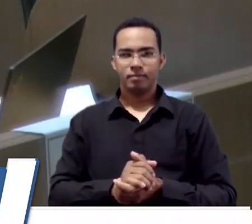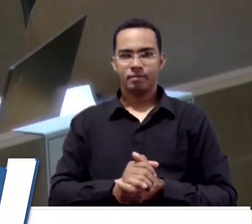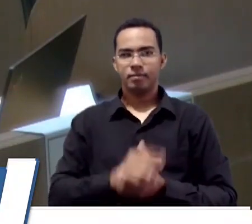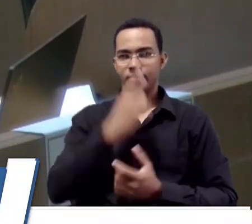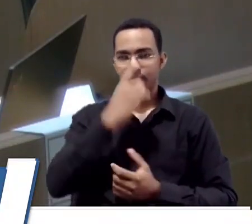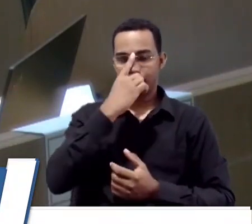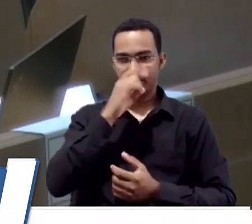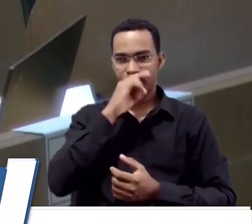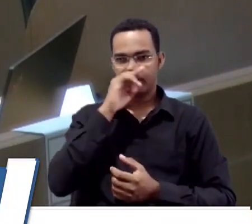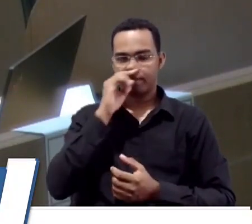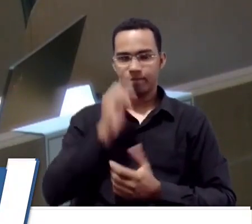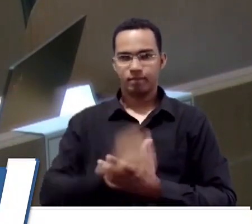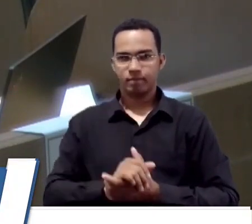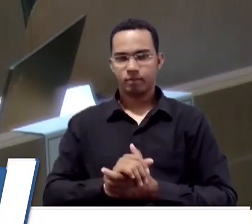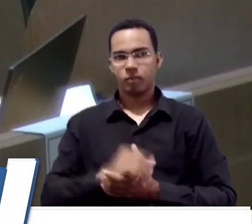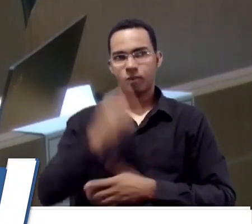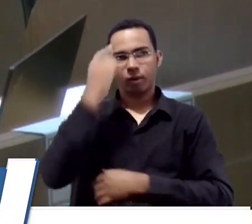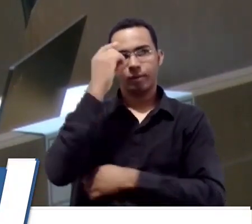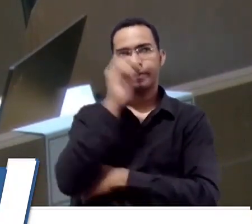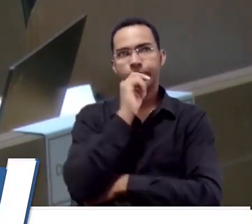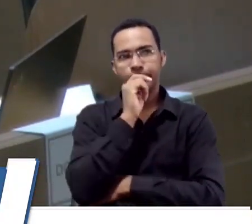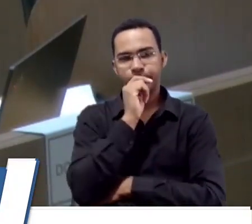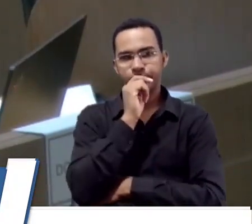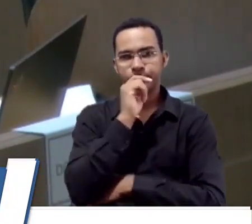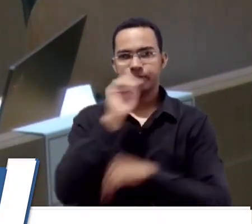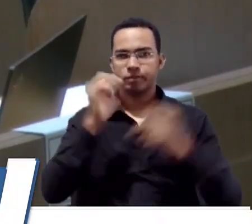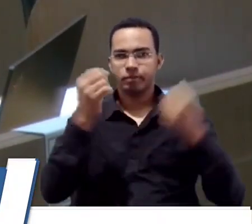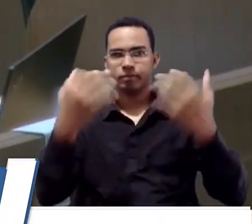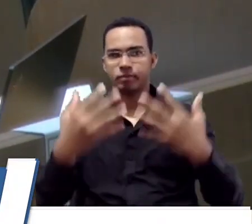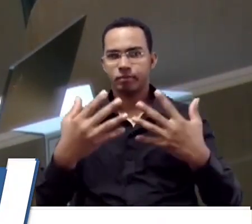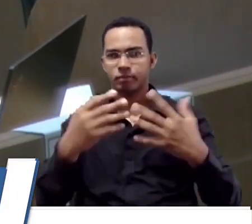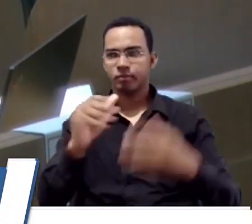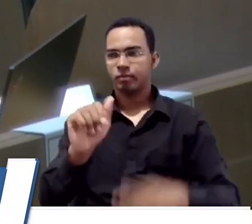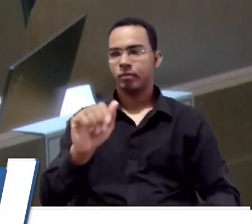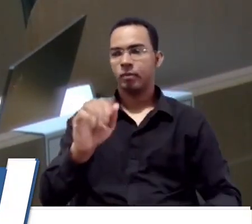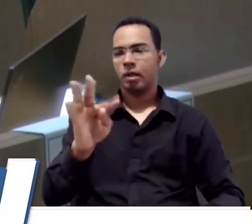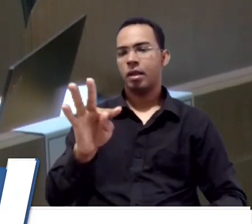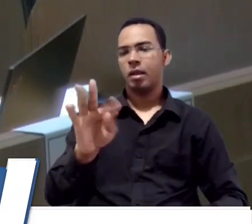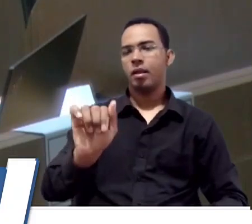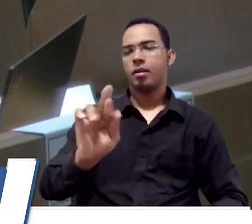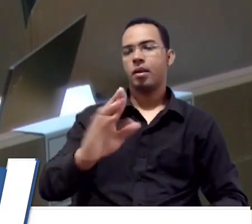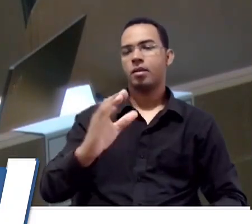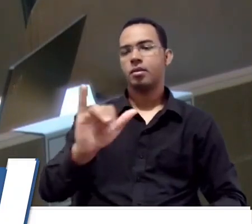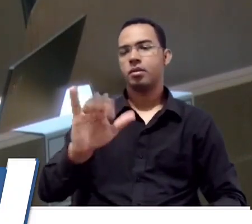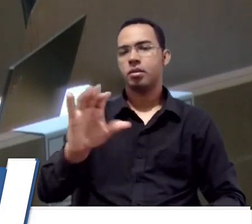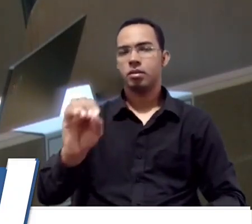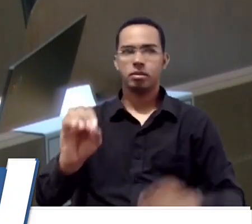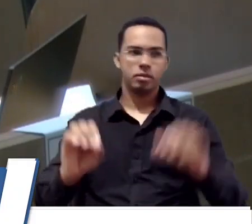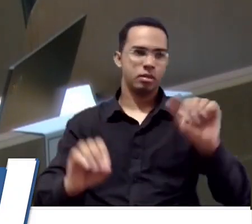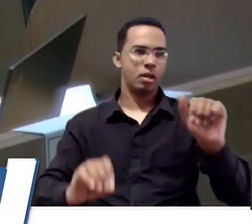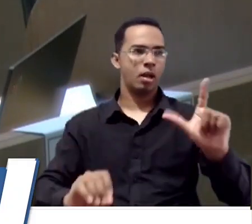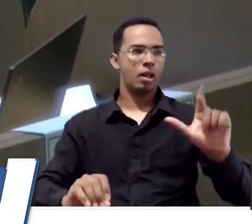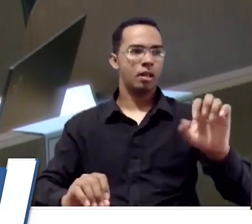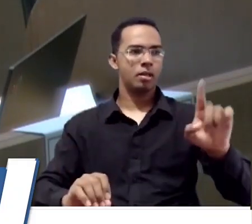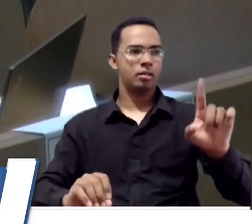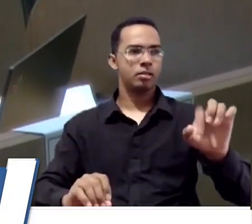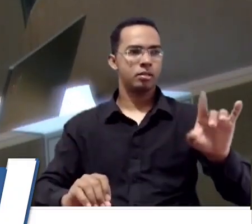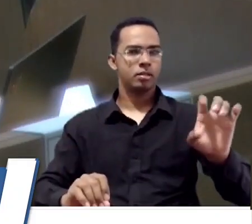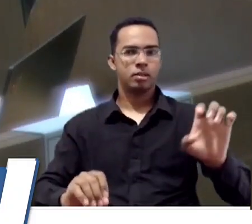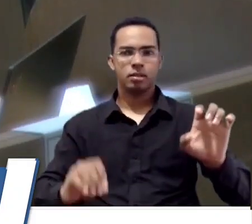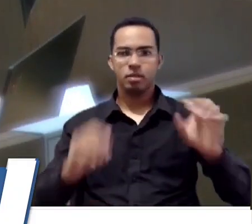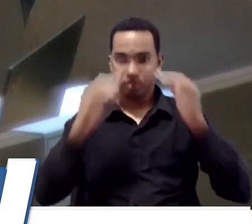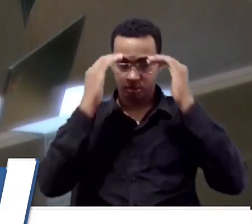Eu tenho o seguinte pensamento. Vamos falar do Tarcísio, do Alexandre que estão falando, né? Respeito quem pensa o contrário, mas na